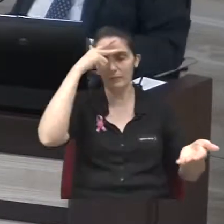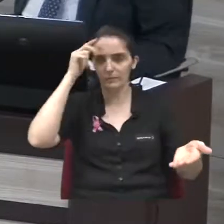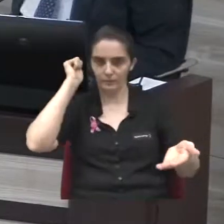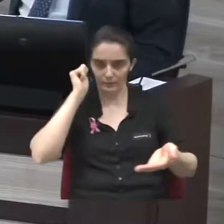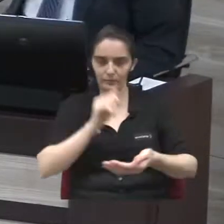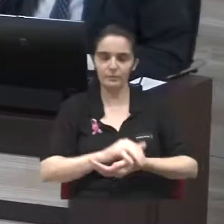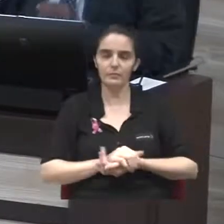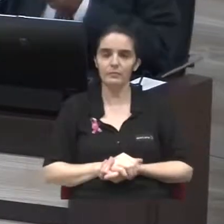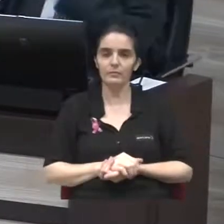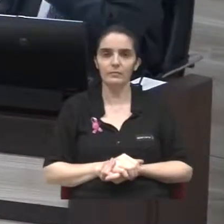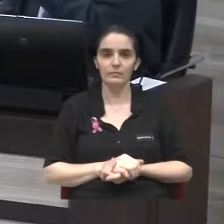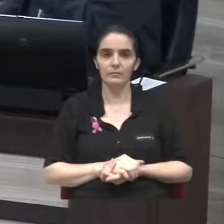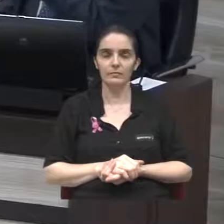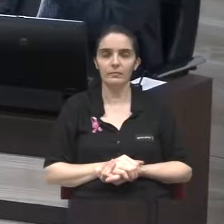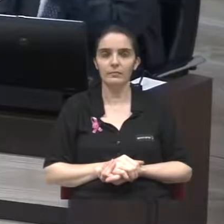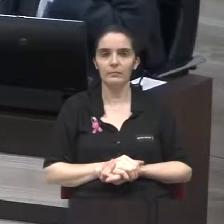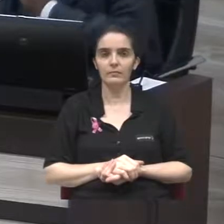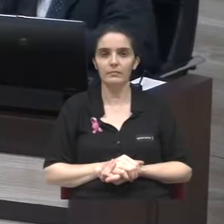executivo.